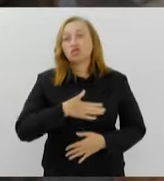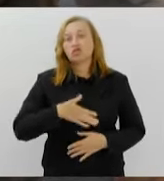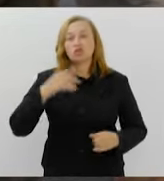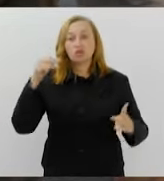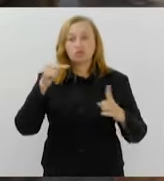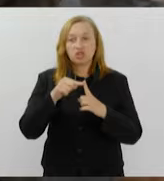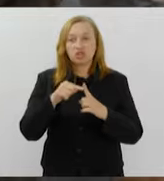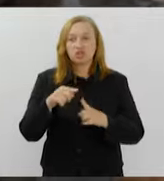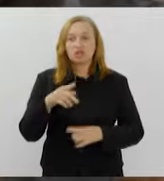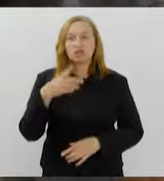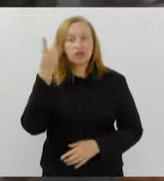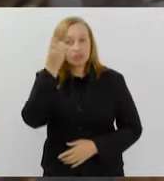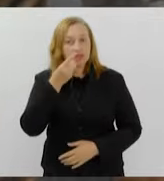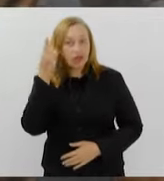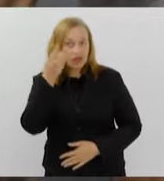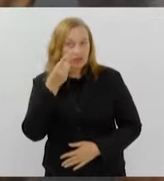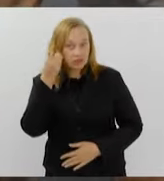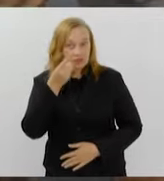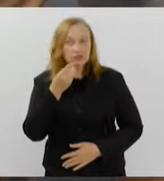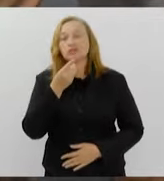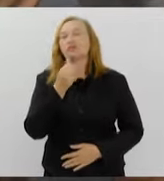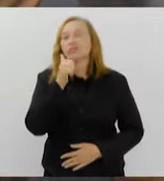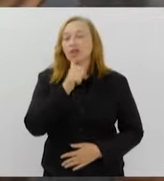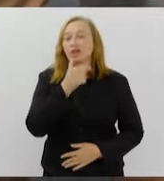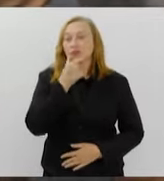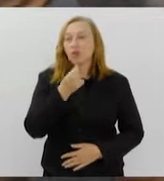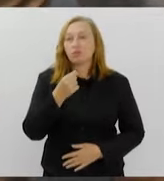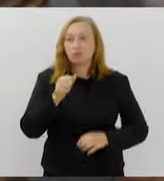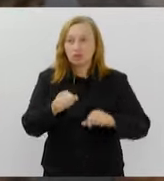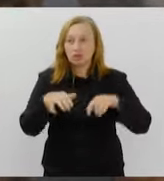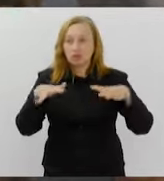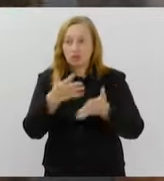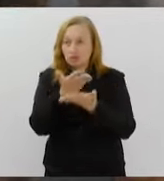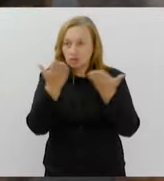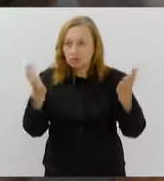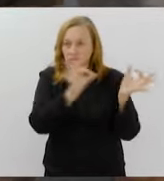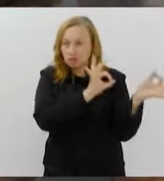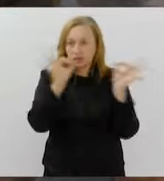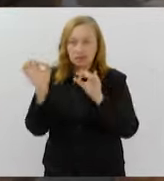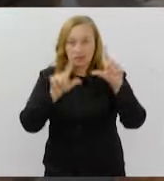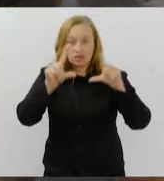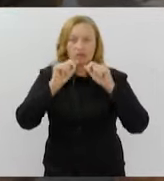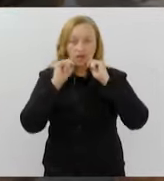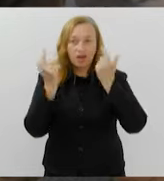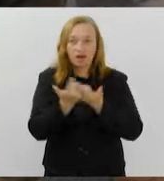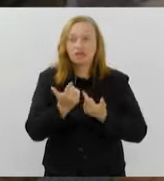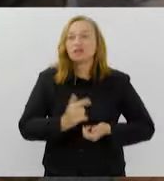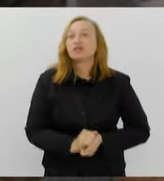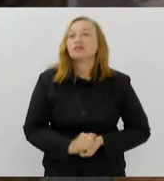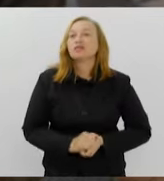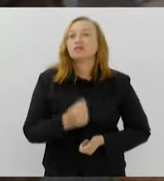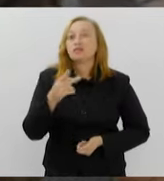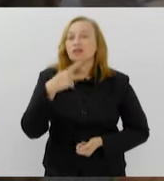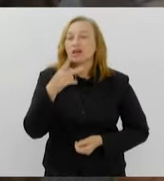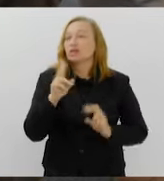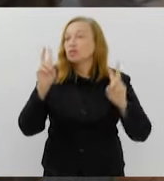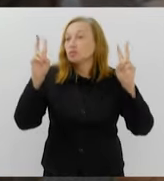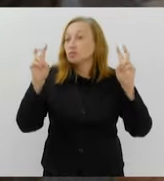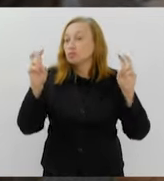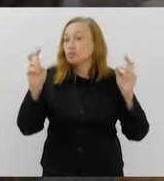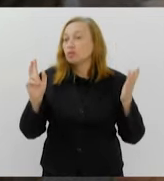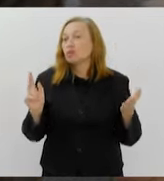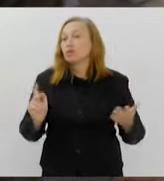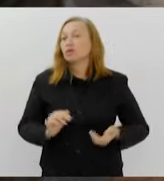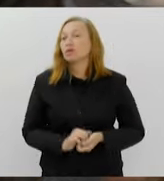objetiva deputados e deputadas e galeria e todos que nos assistem pela TV alerge falar sobre o caso